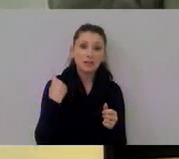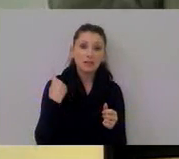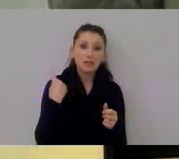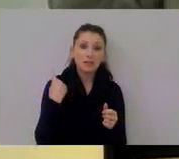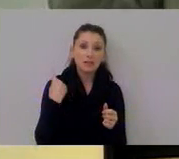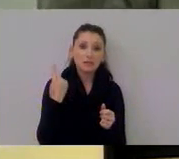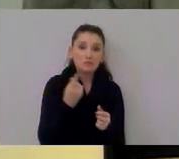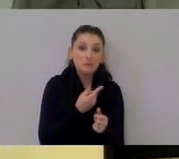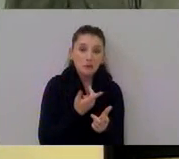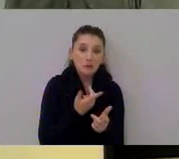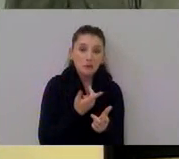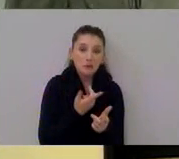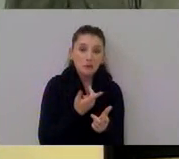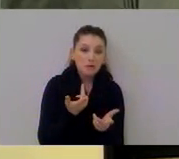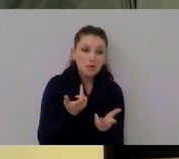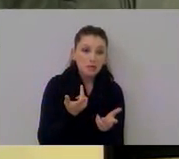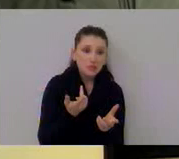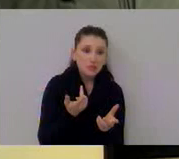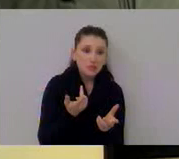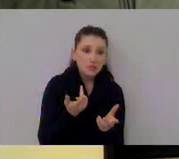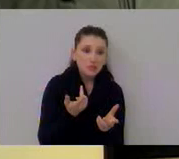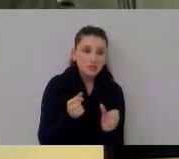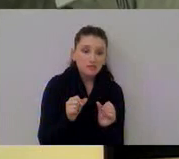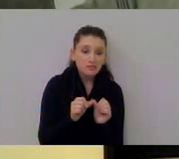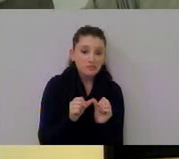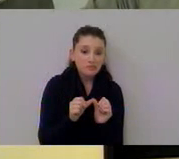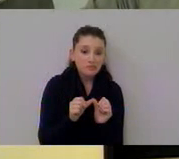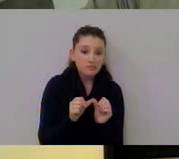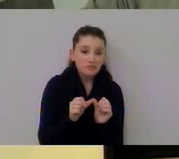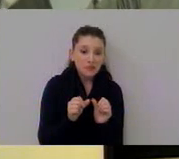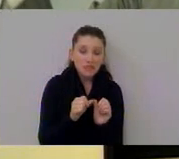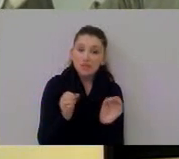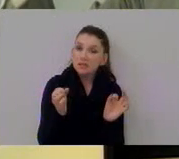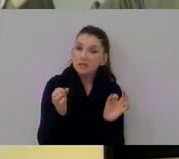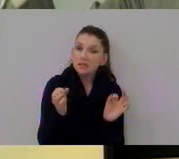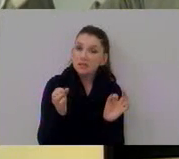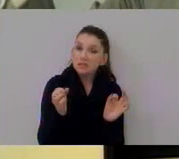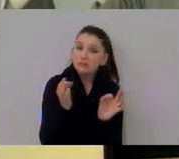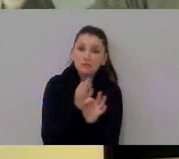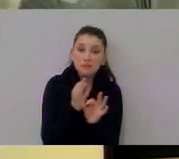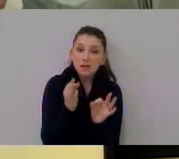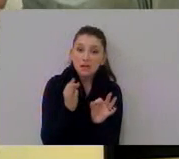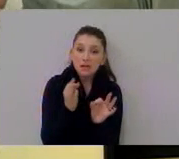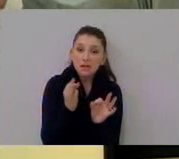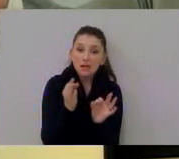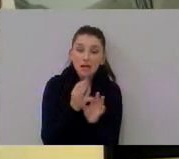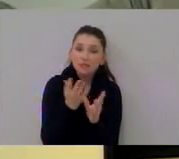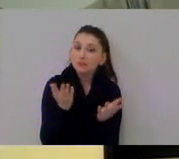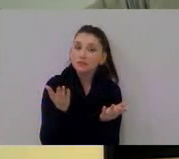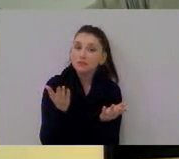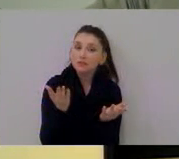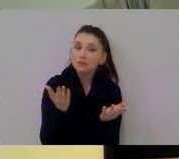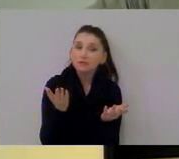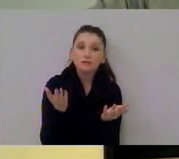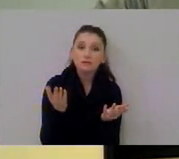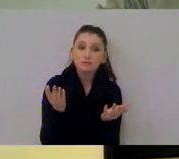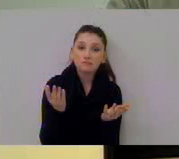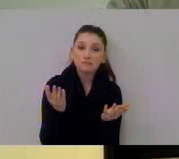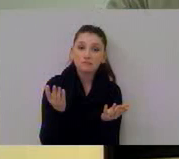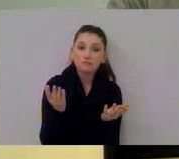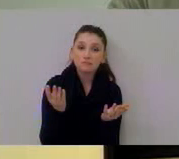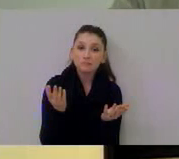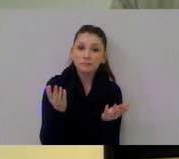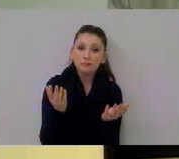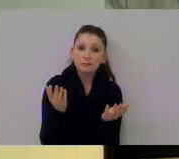que talvez alguém tenha ido lá prometer aos senhores, né?